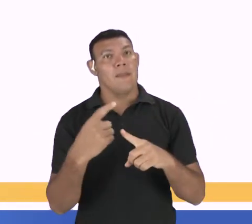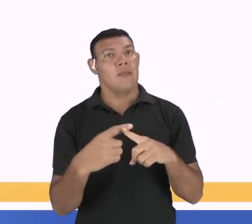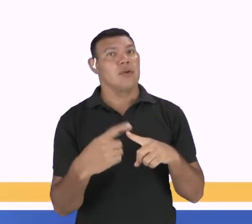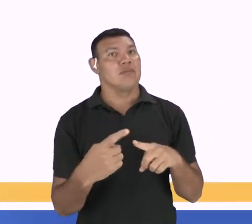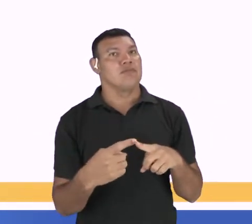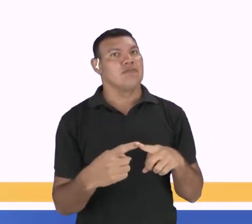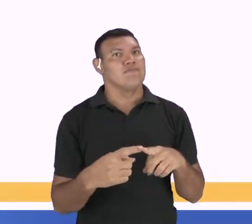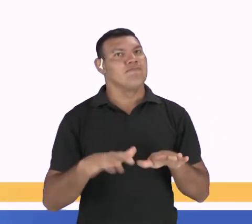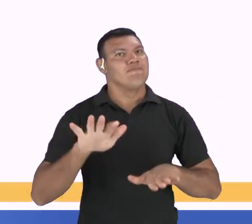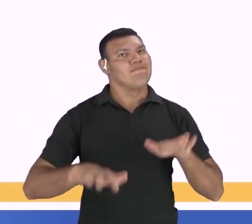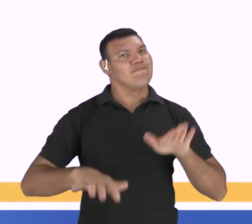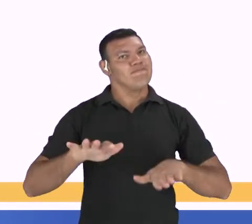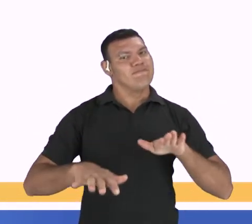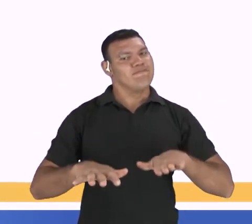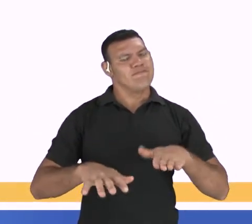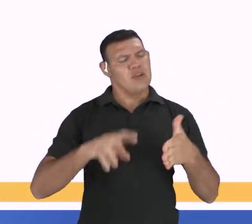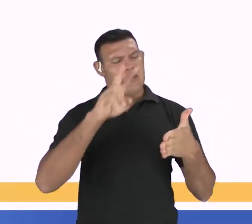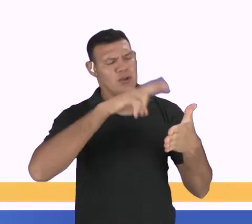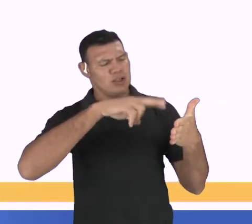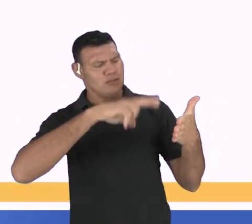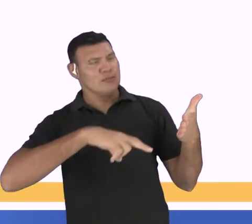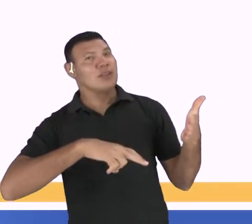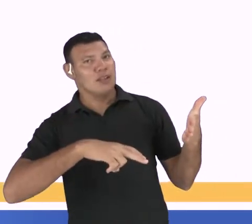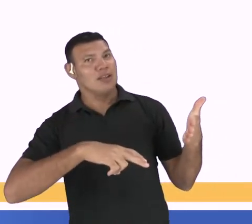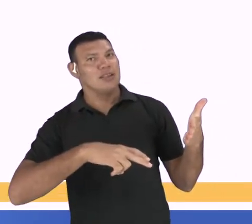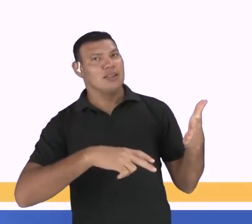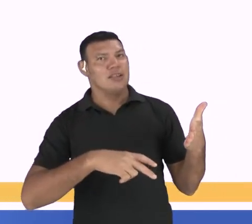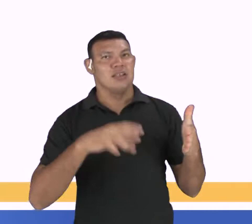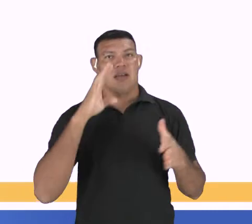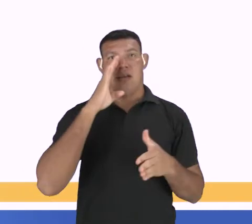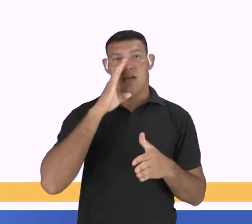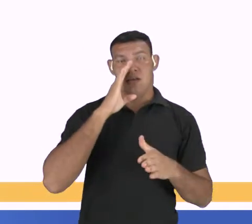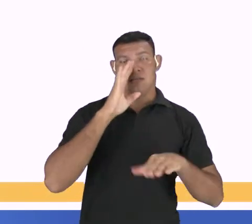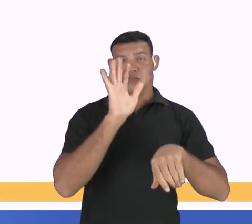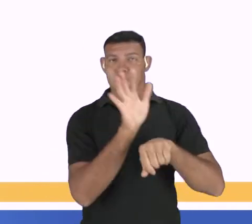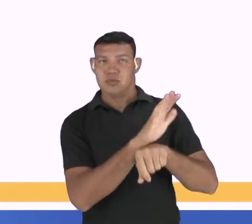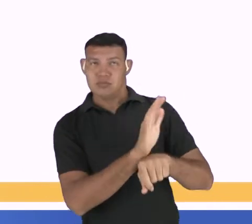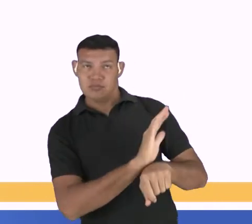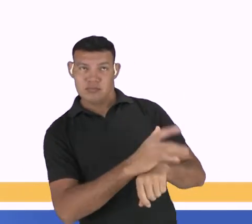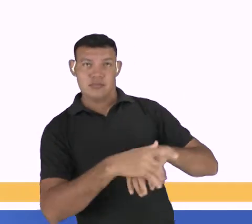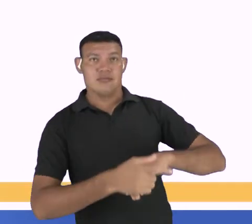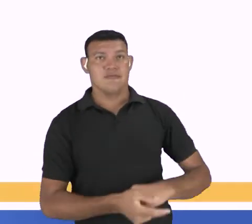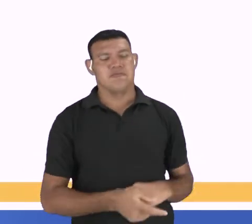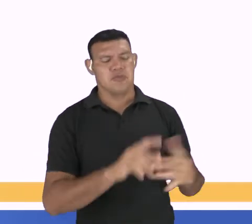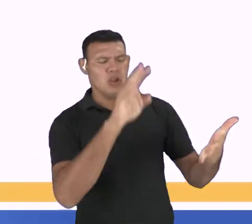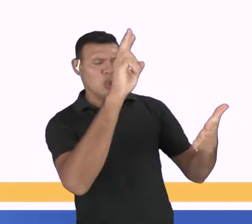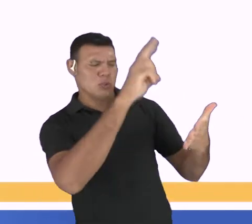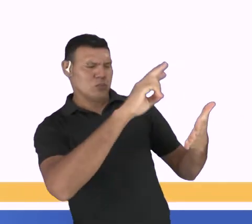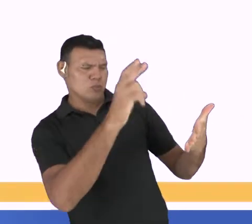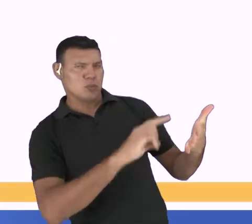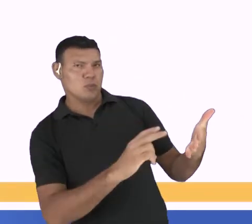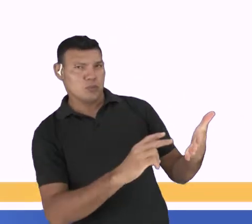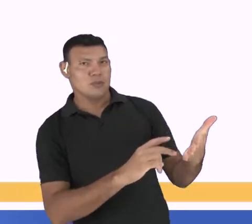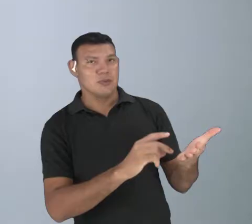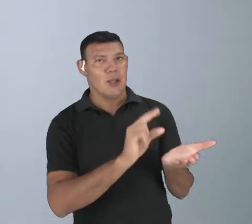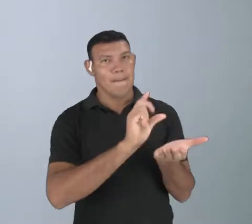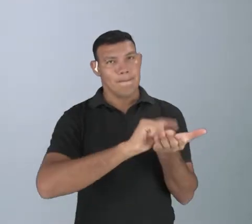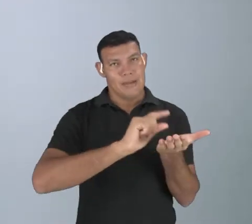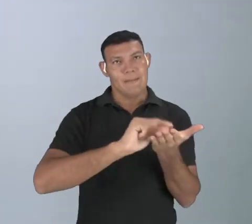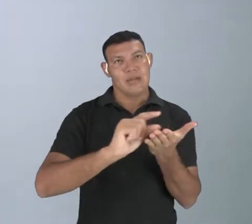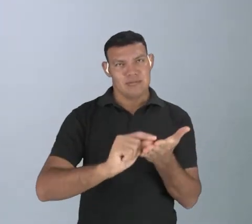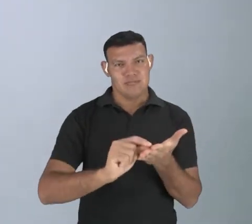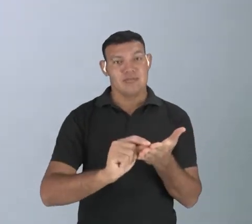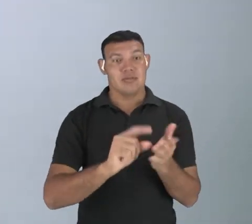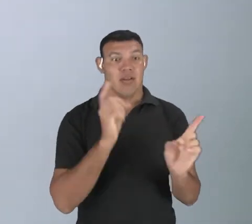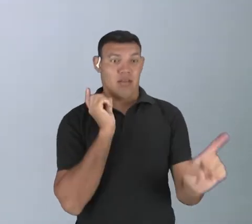às vezes, quando você está fazendo a leitura de um texto, assistindo um filme, lendo uma publicação, você vai encontrar essas expressões